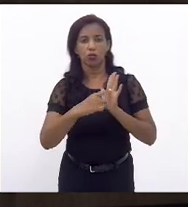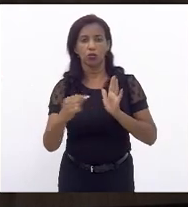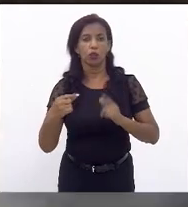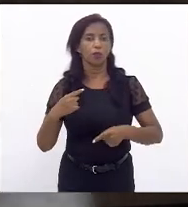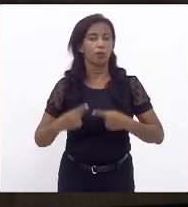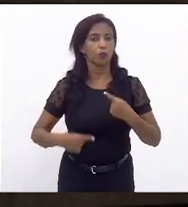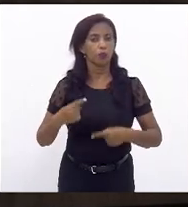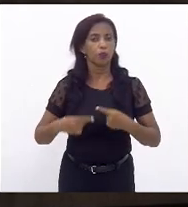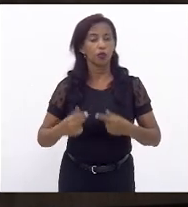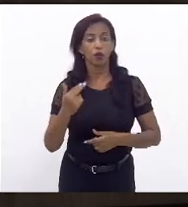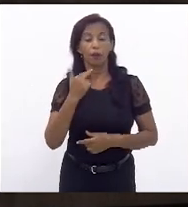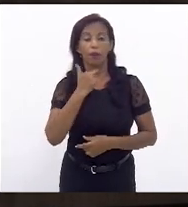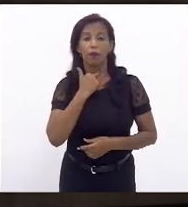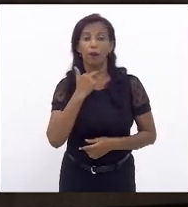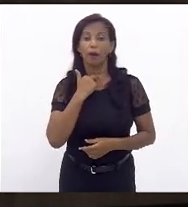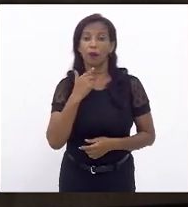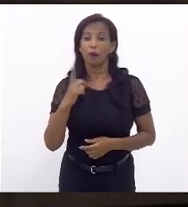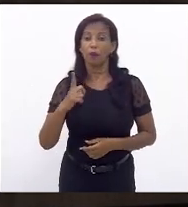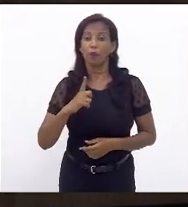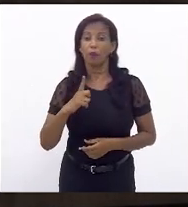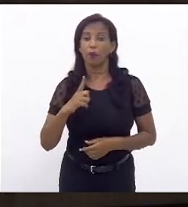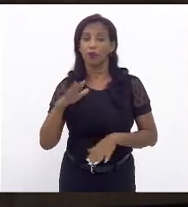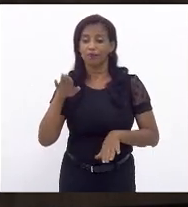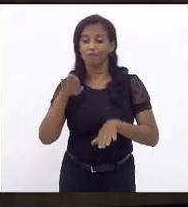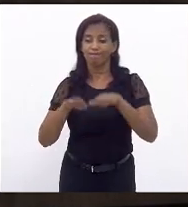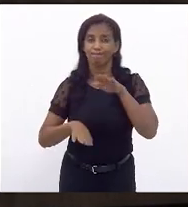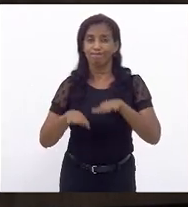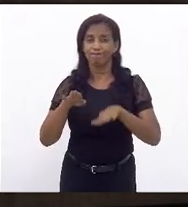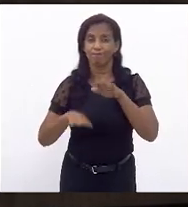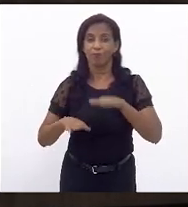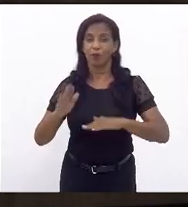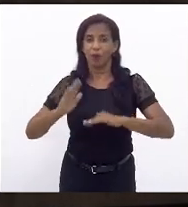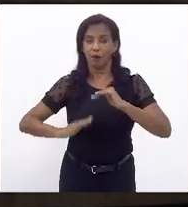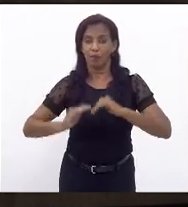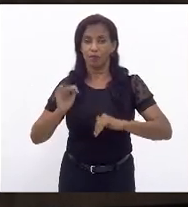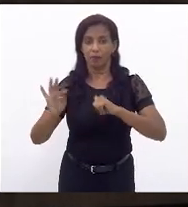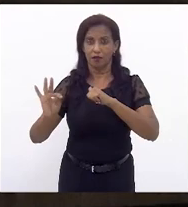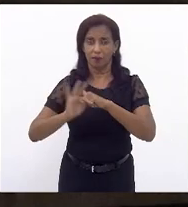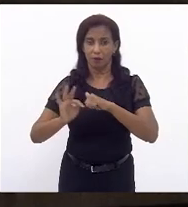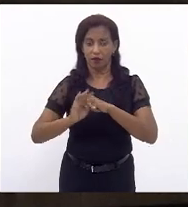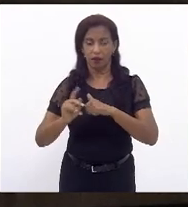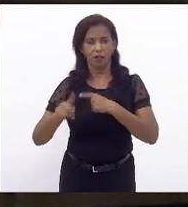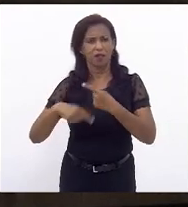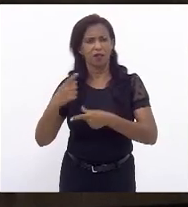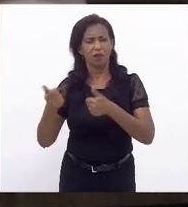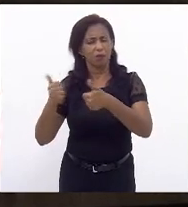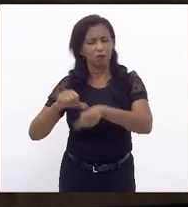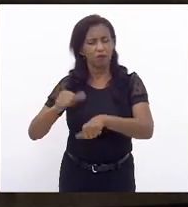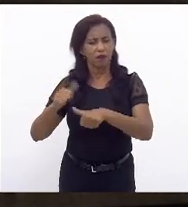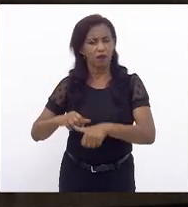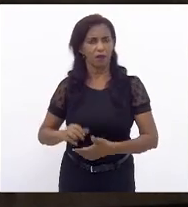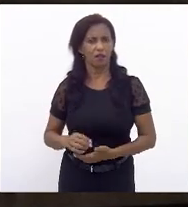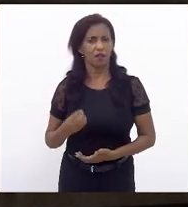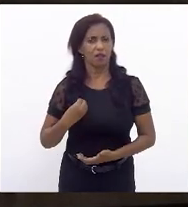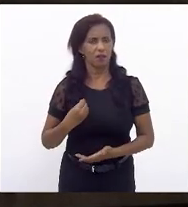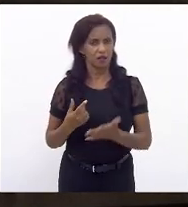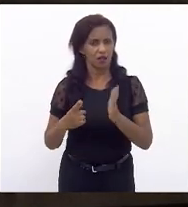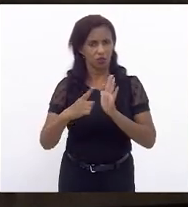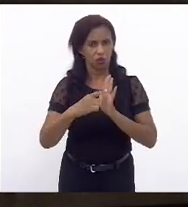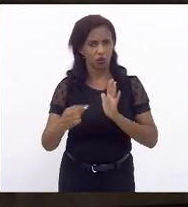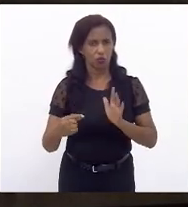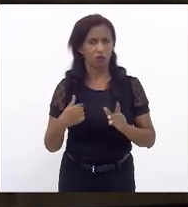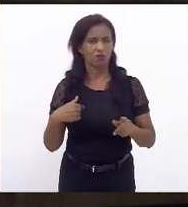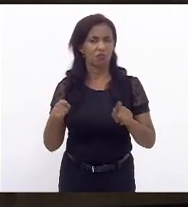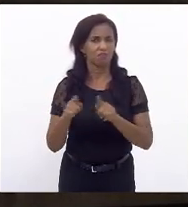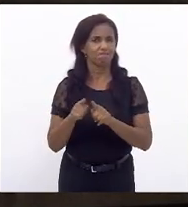política, porém ela não pode haver um descompasso com a capacidade técnica. E após analisar os antecedentes desse indicado, eu